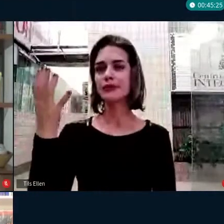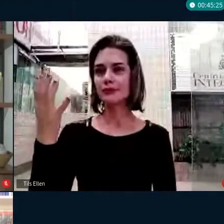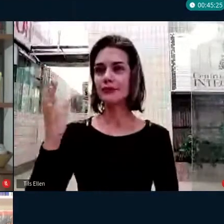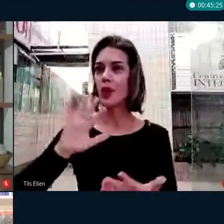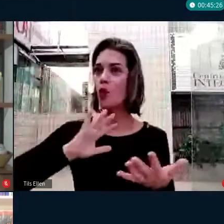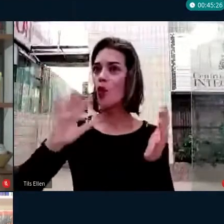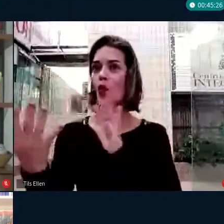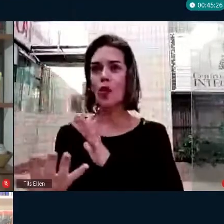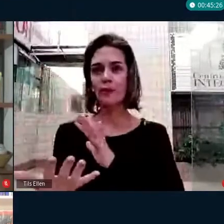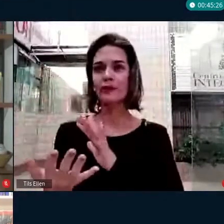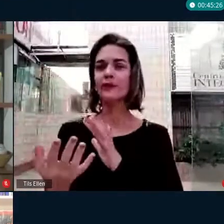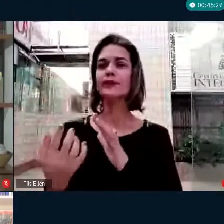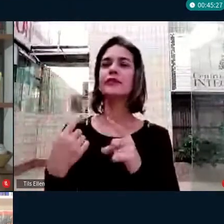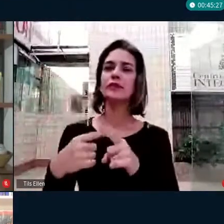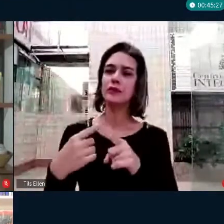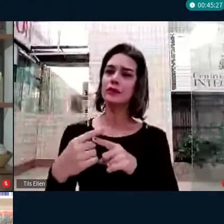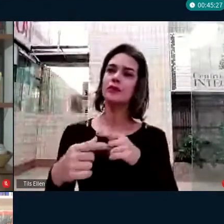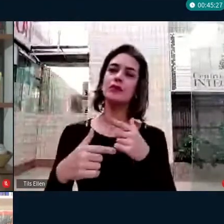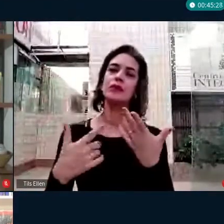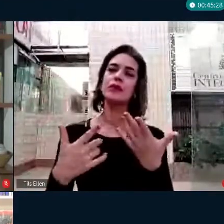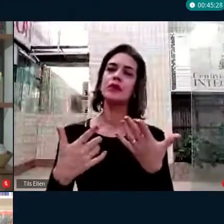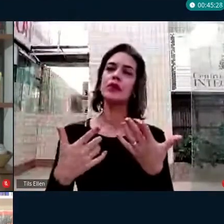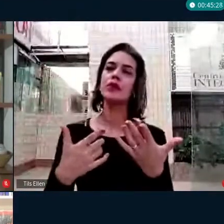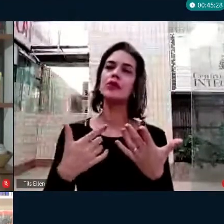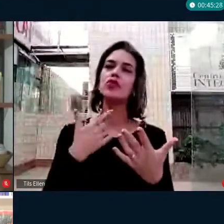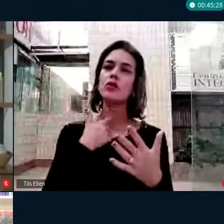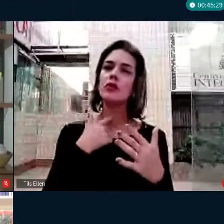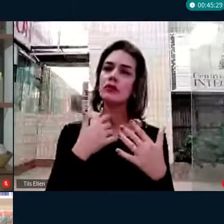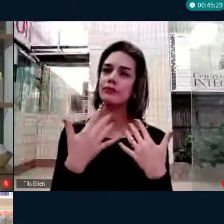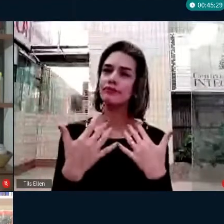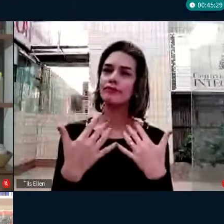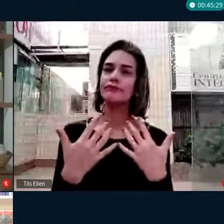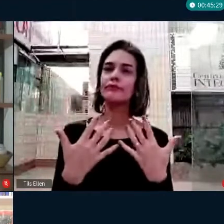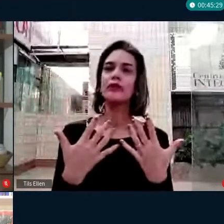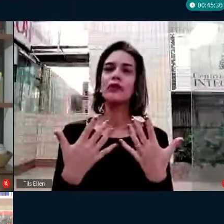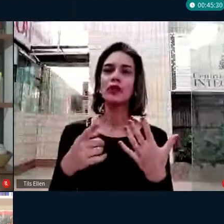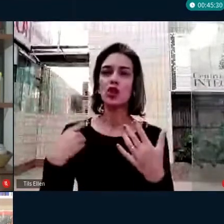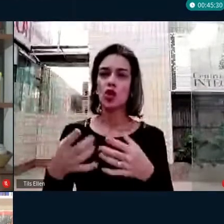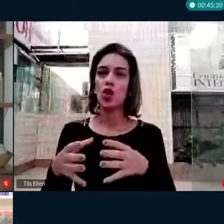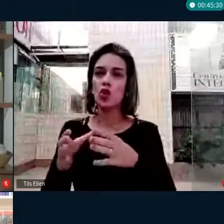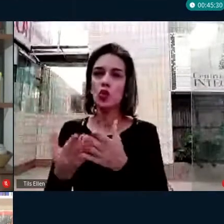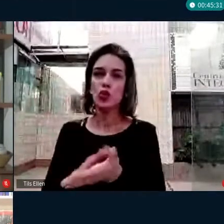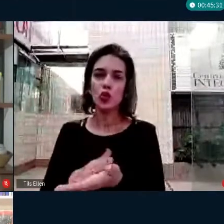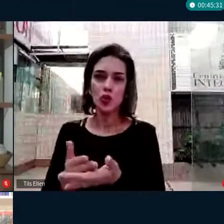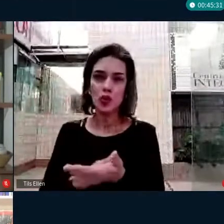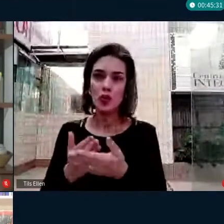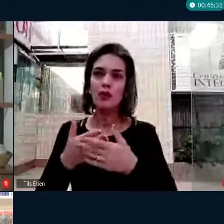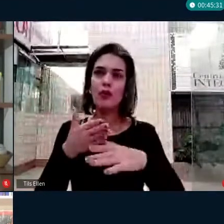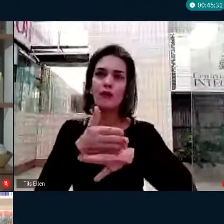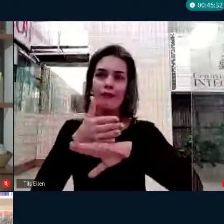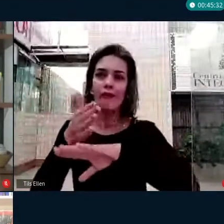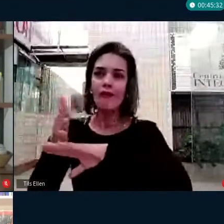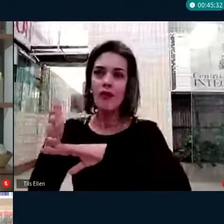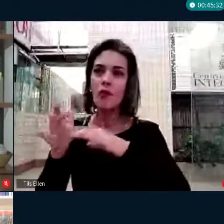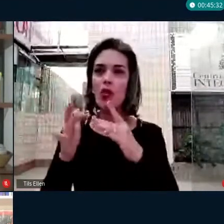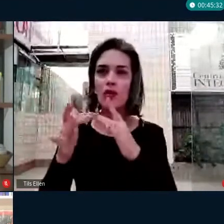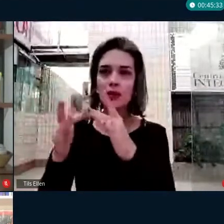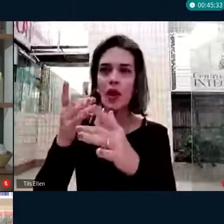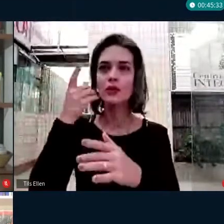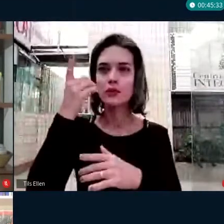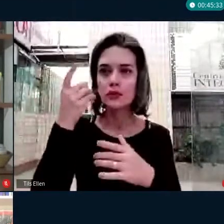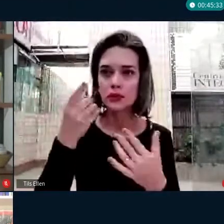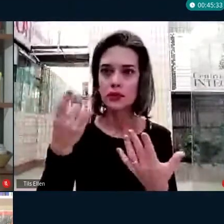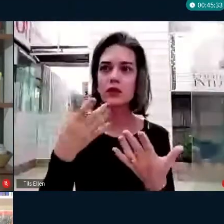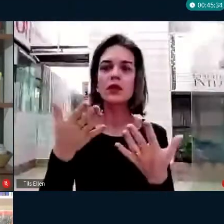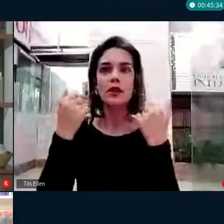por conta da ação parlamentar mesmo. Nós mesmos, intérpretes, saímos atrás dos deputados para mostrar o que estava acontecendo e para descobrir o porquê de